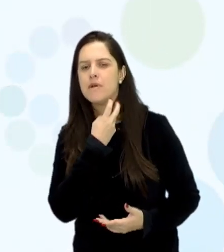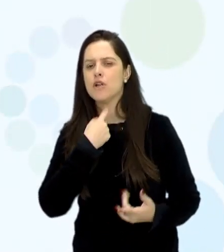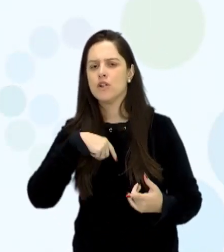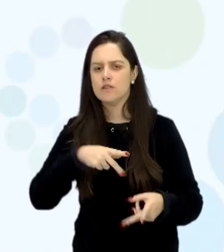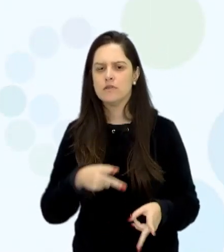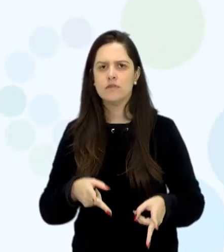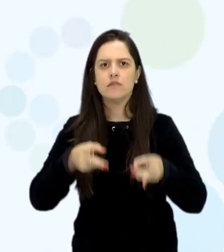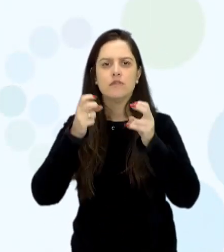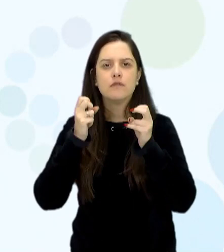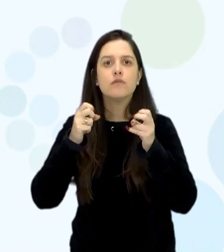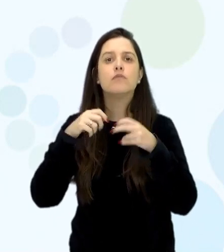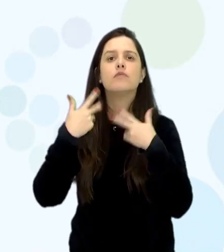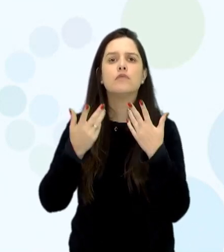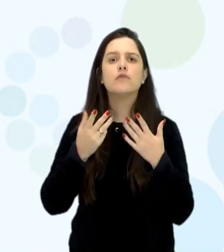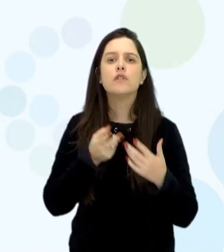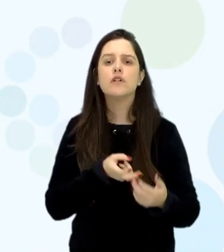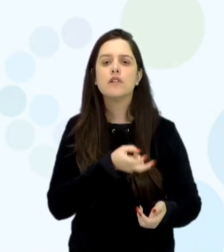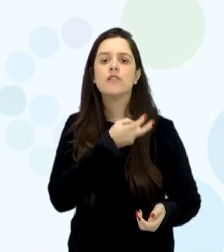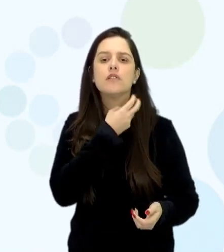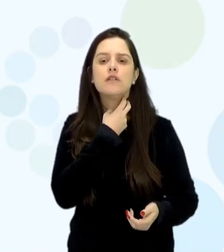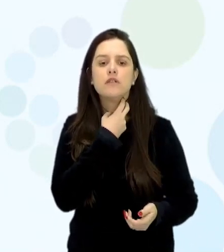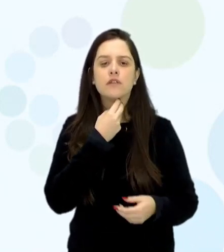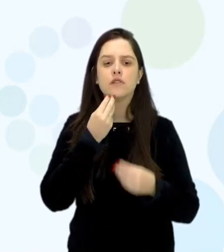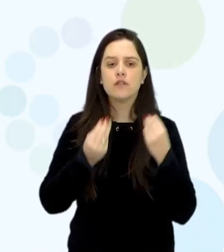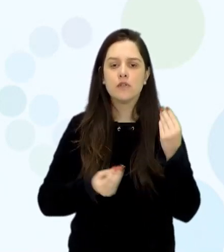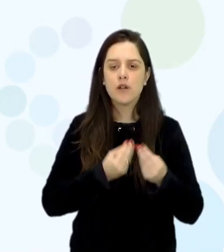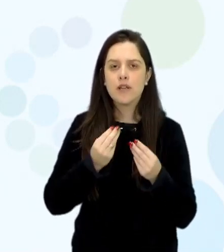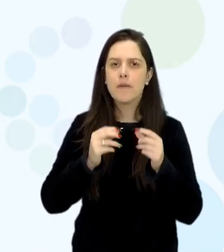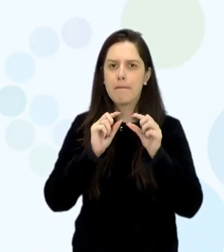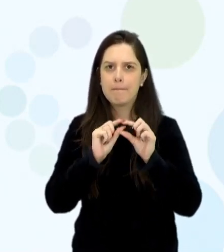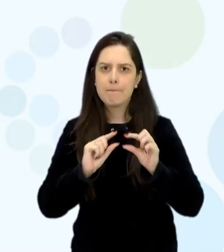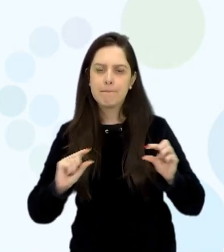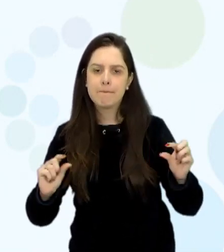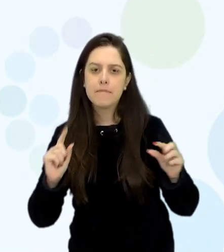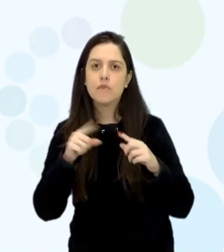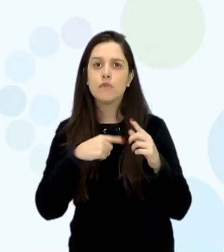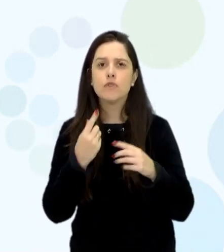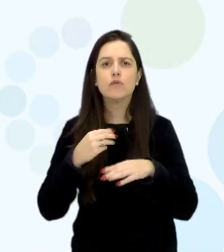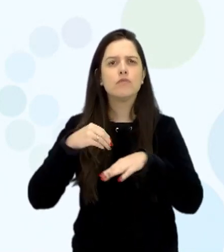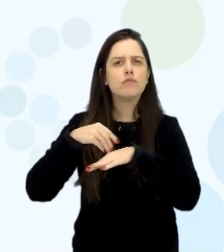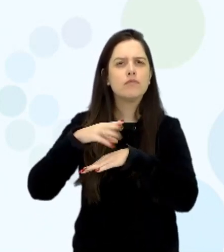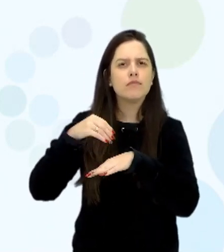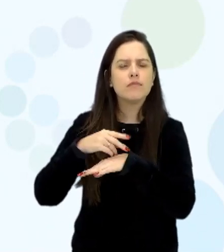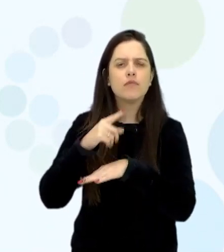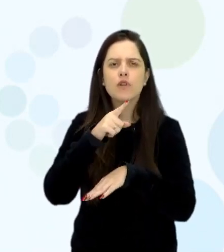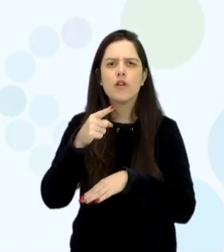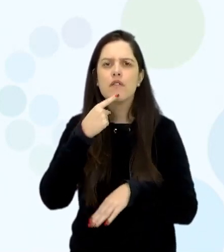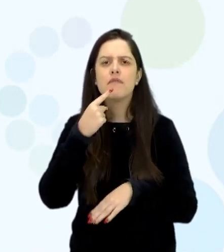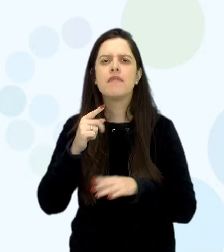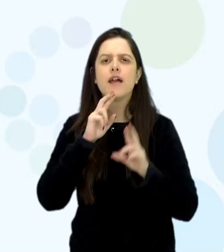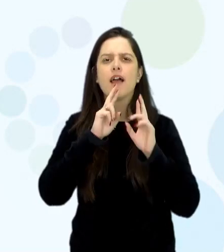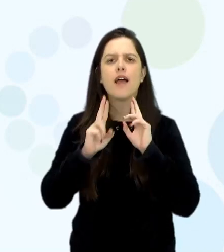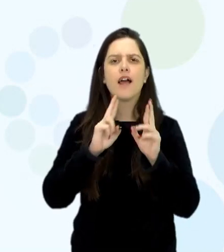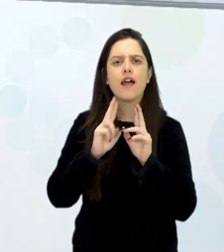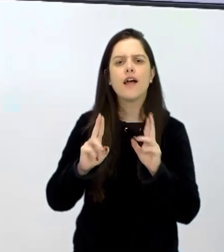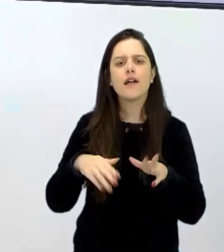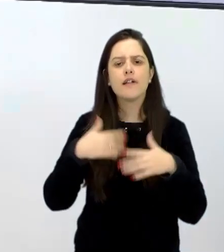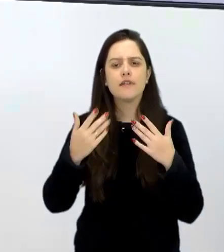que eu coloquei ciência com letra maiúscula e os morcegos. O que tem de relação entre